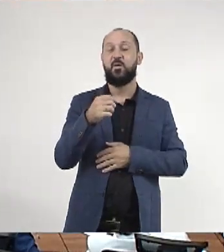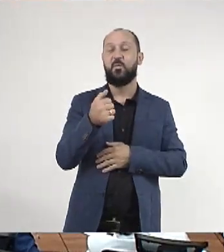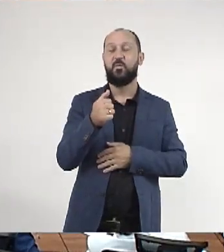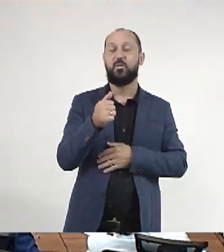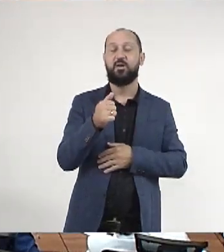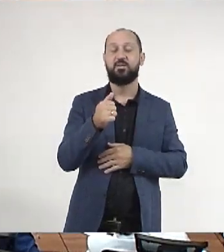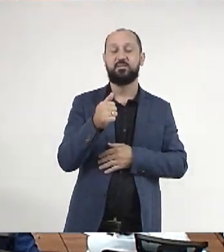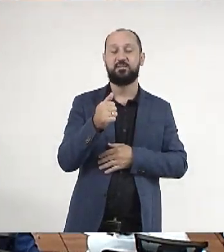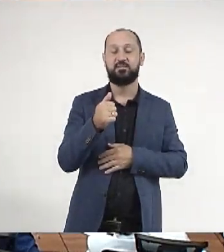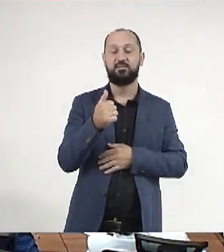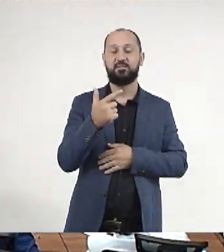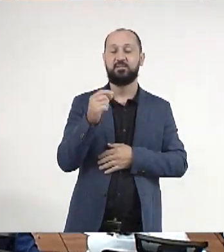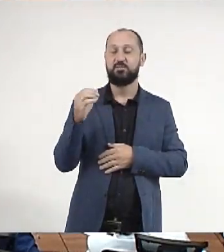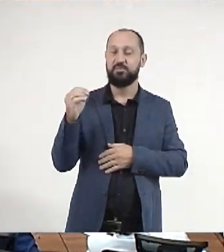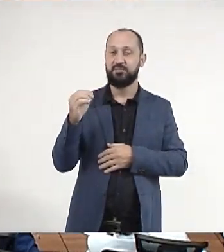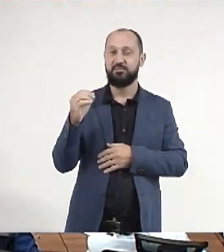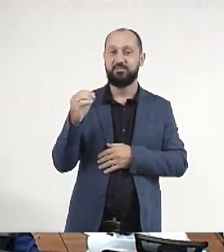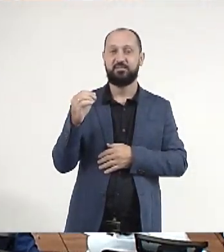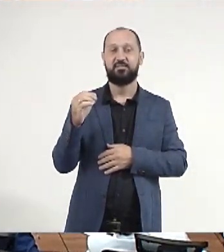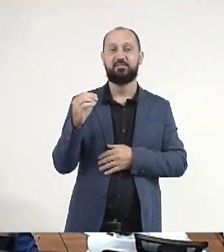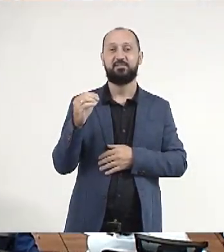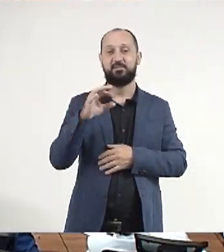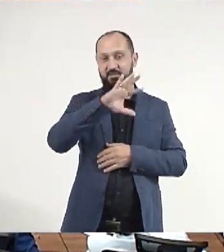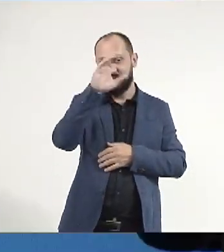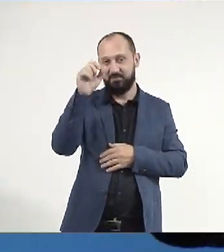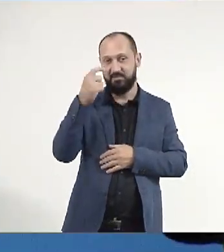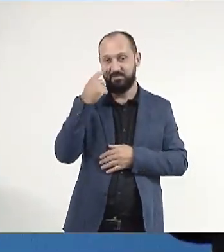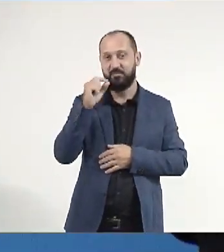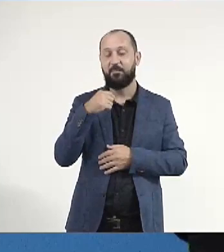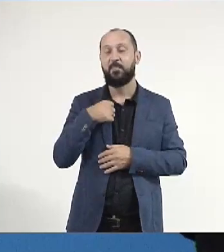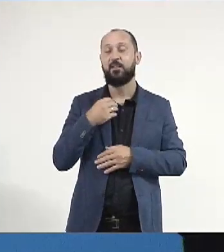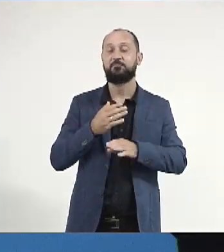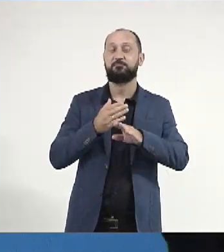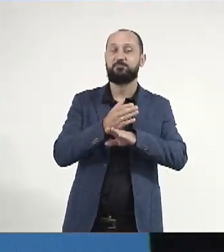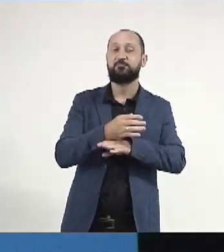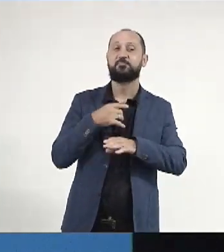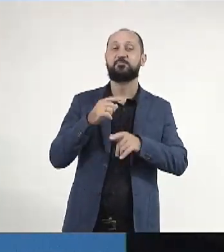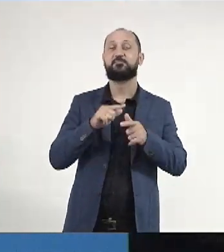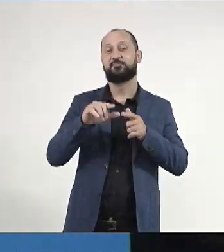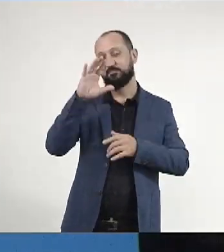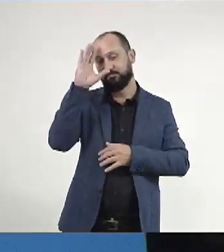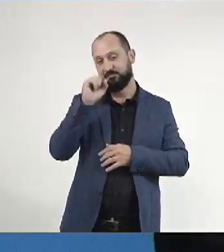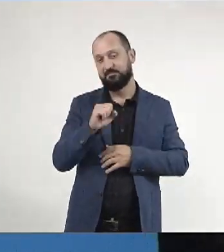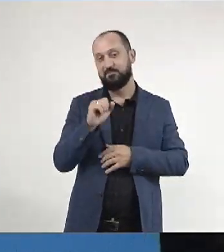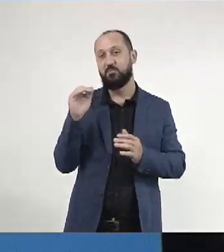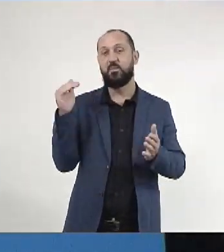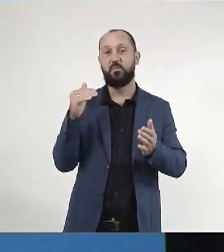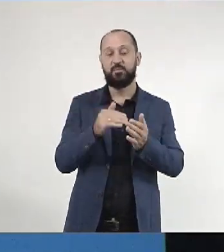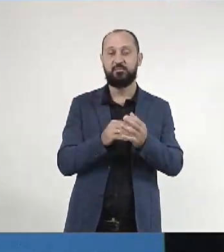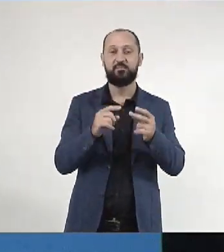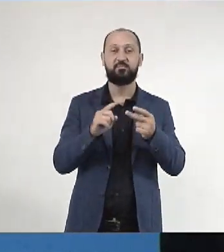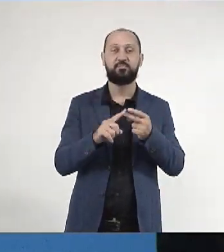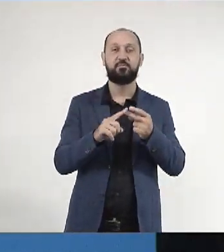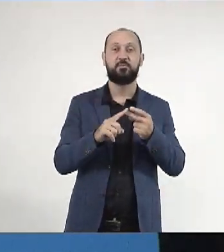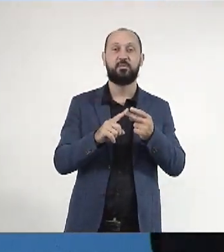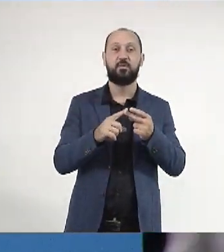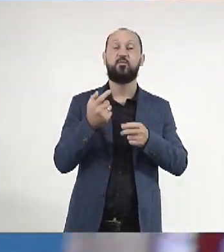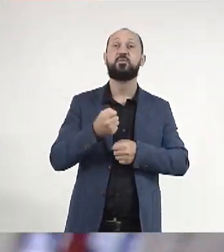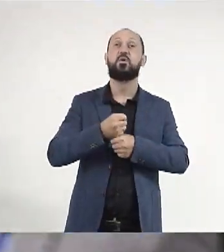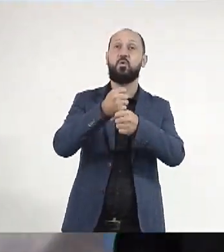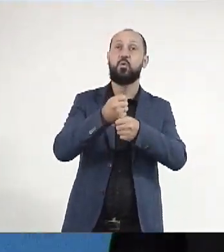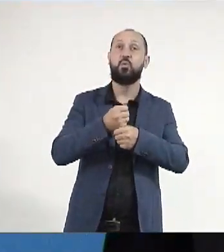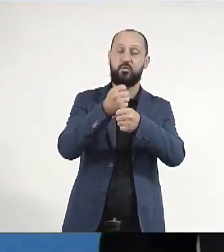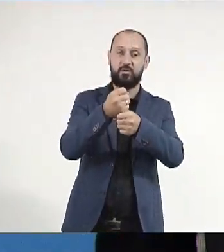200 propriedades do Mato Grosso do Sul invadidas sem nenhum tipo de solução. E, por último, fazer um protesto com